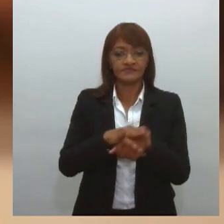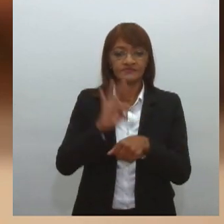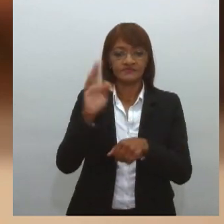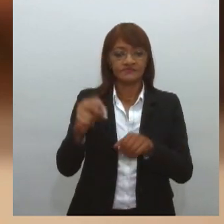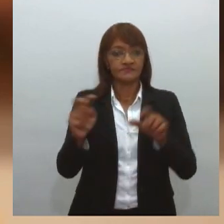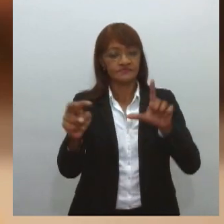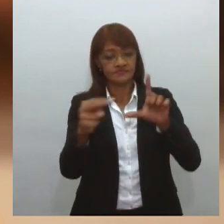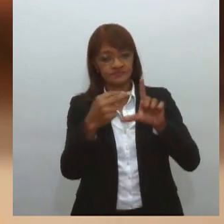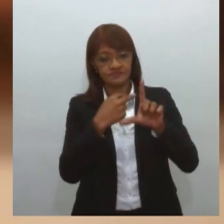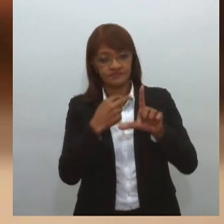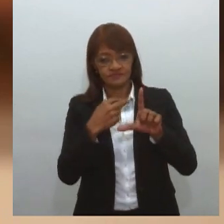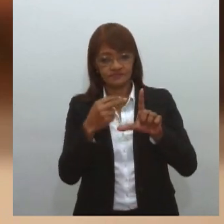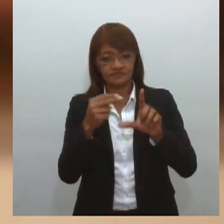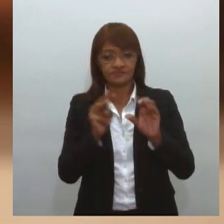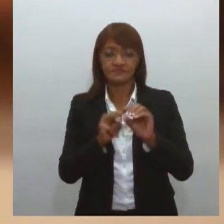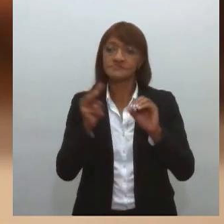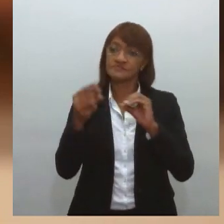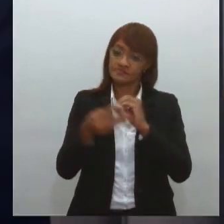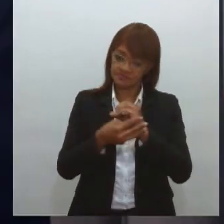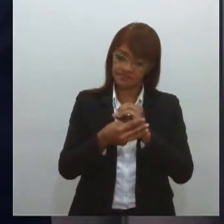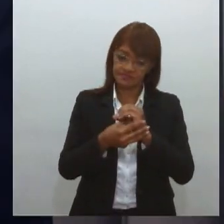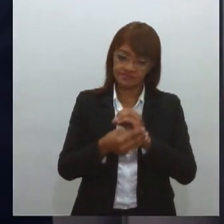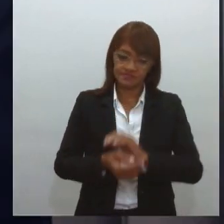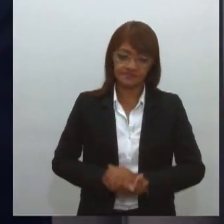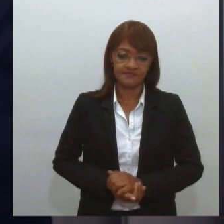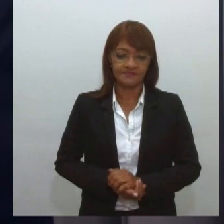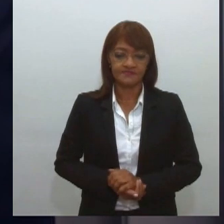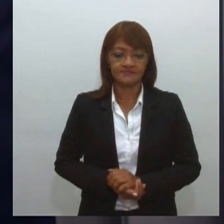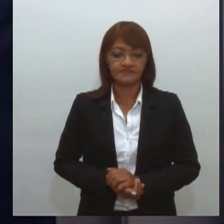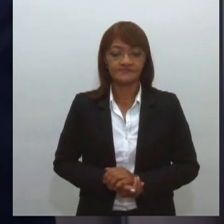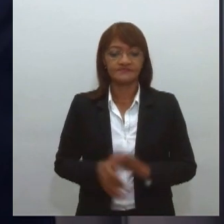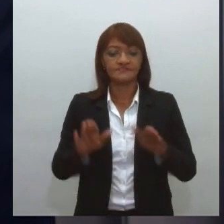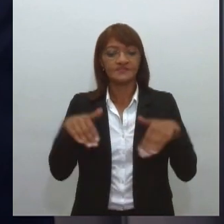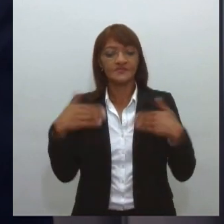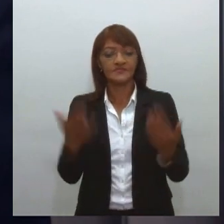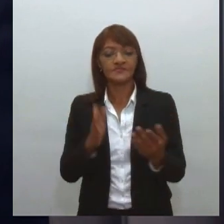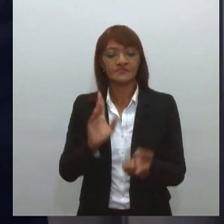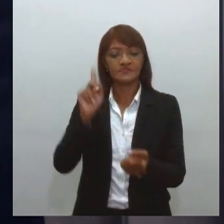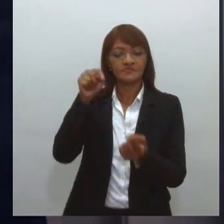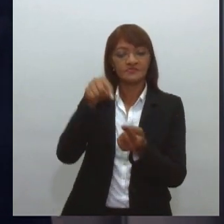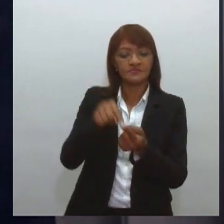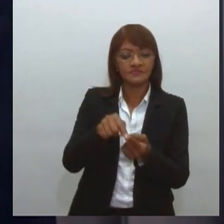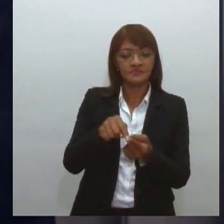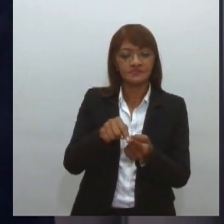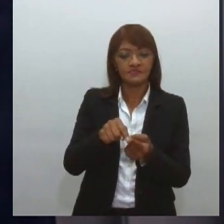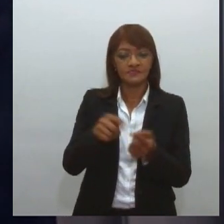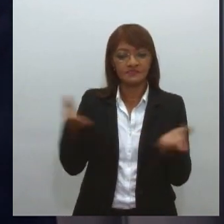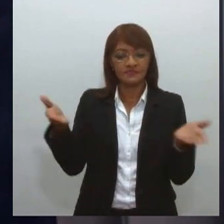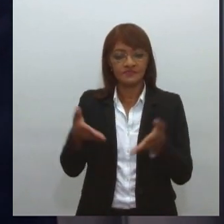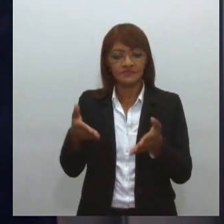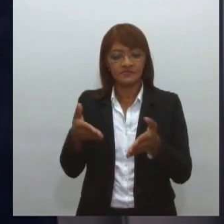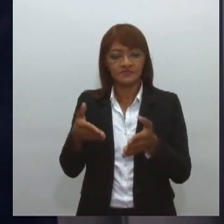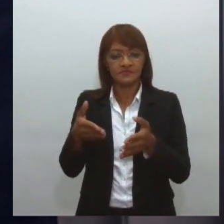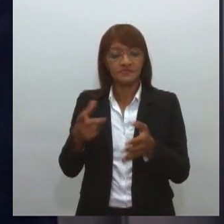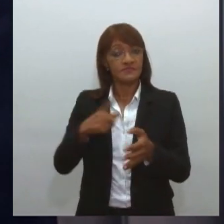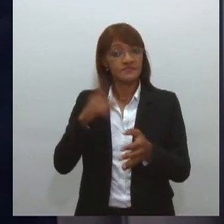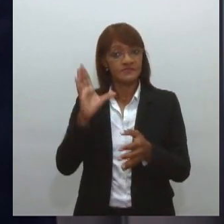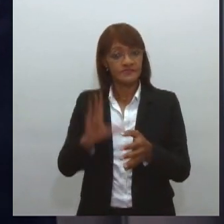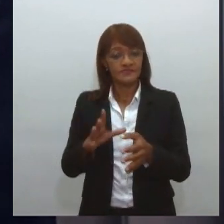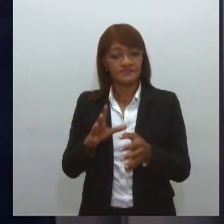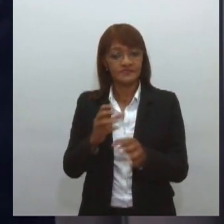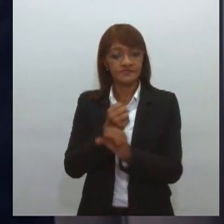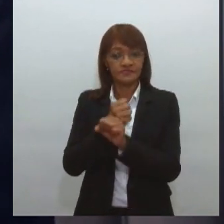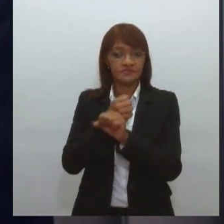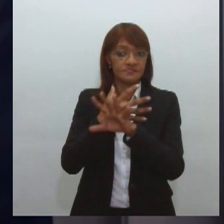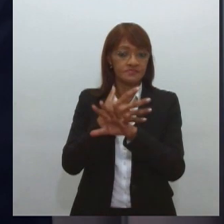TV Alese. Deputada, qual o objetivo da caravana itinerante? Acival,